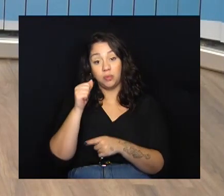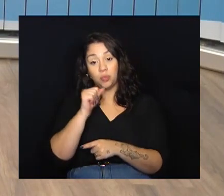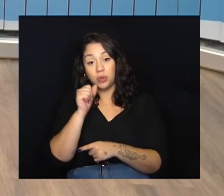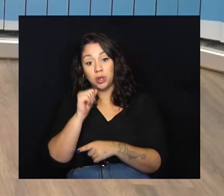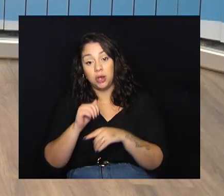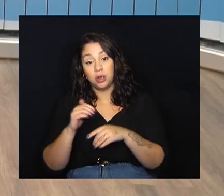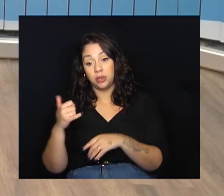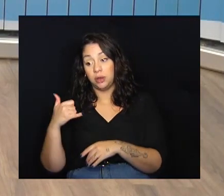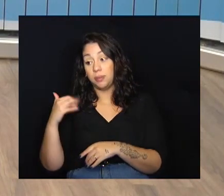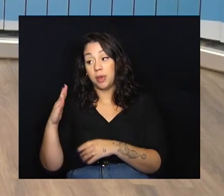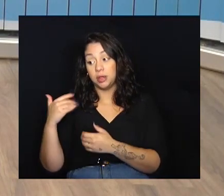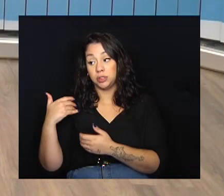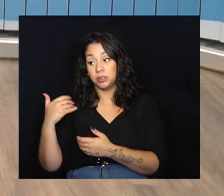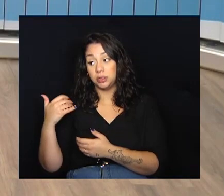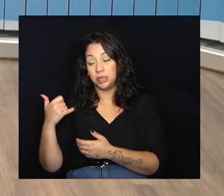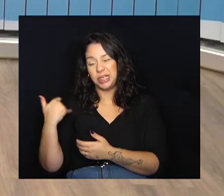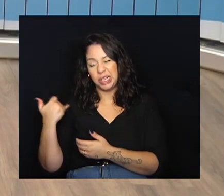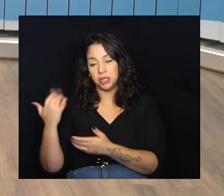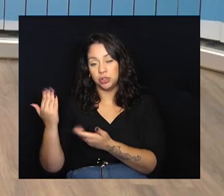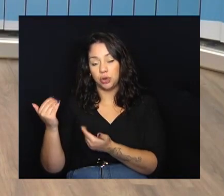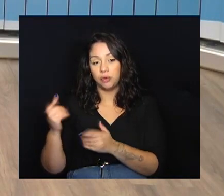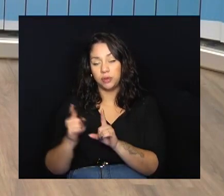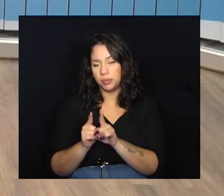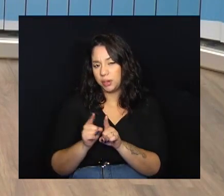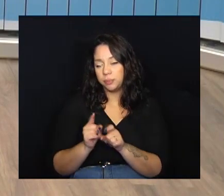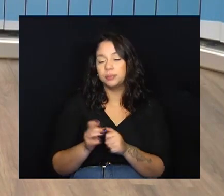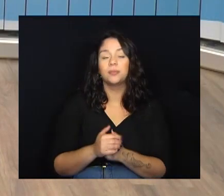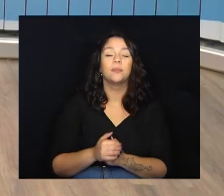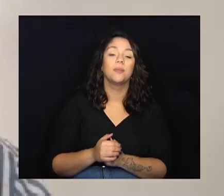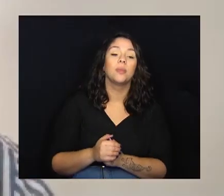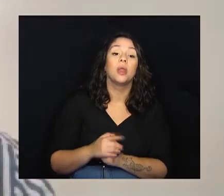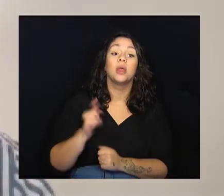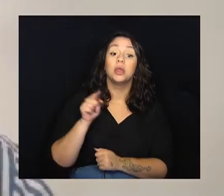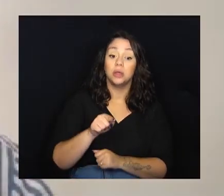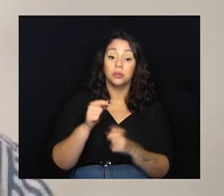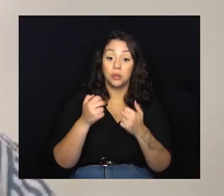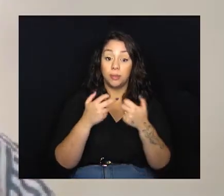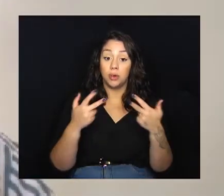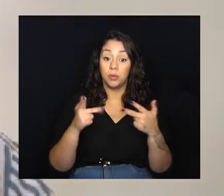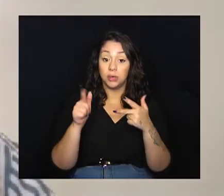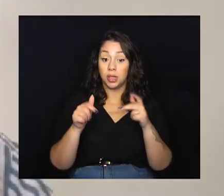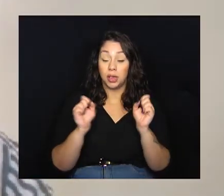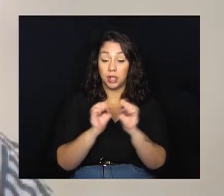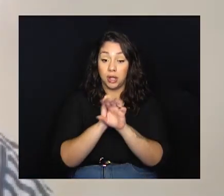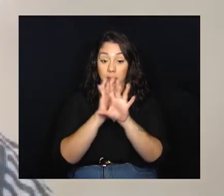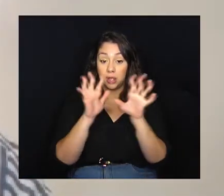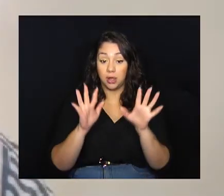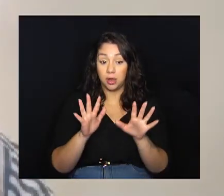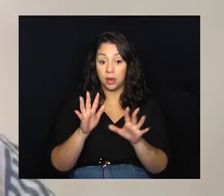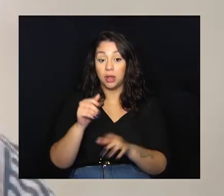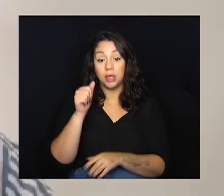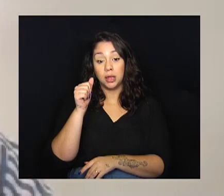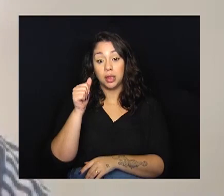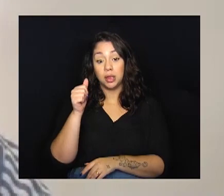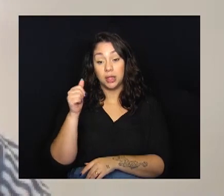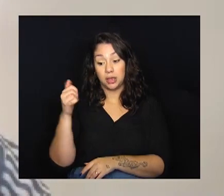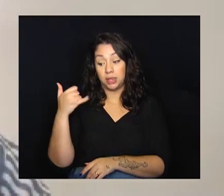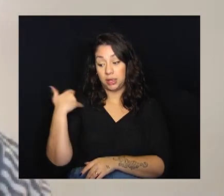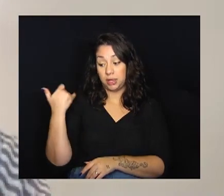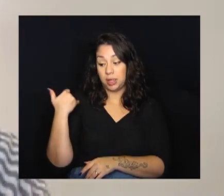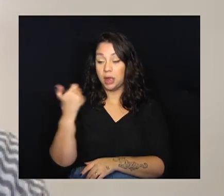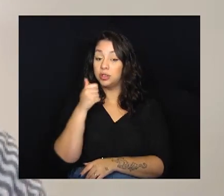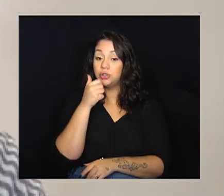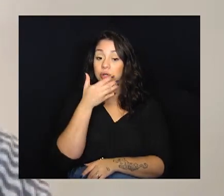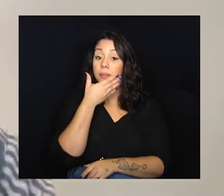jovem por exemplo Isso aqui é uma coisa importante da gente deixar claro a idade paterna a partir dos 40 anos ela está